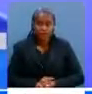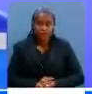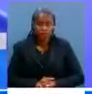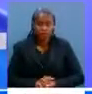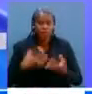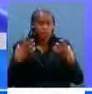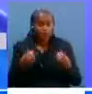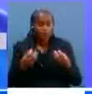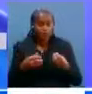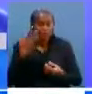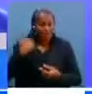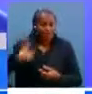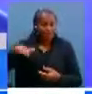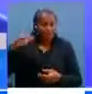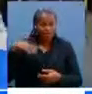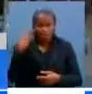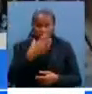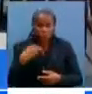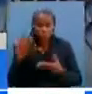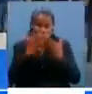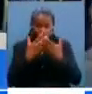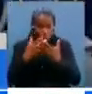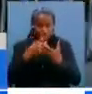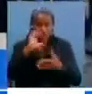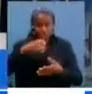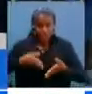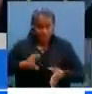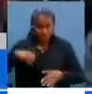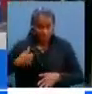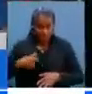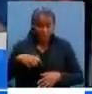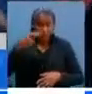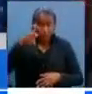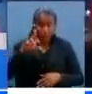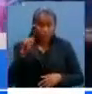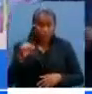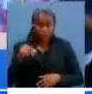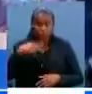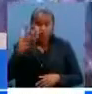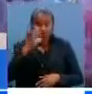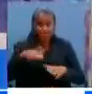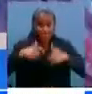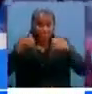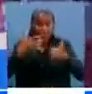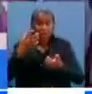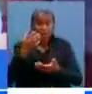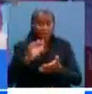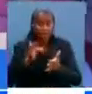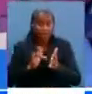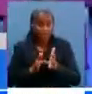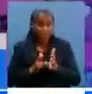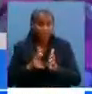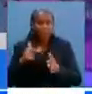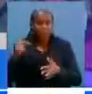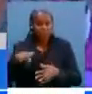muitos dos antigos estudantes cabo verdianos no rio de janeiro e em outros estados do brasil fizeram se presentes para prestigiar